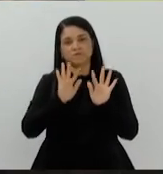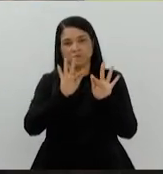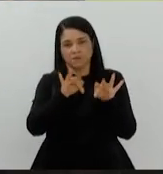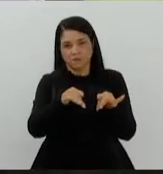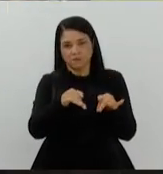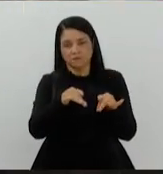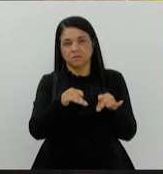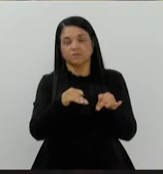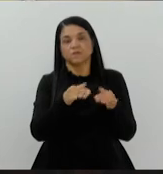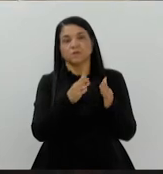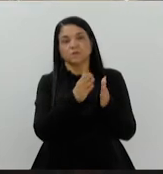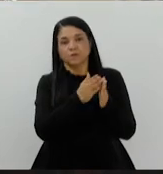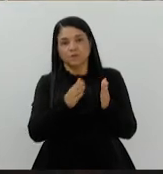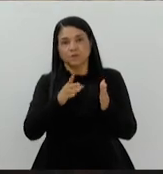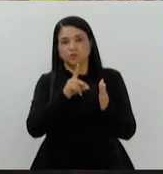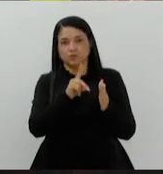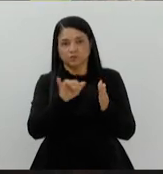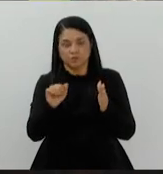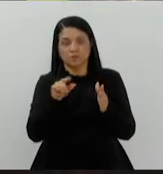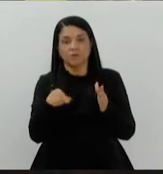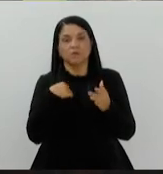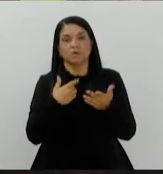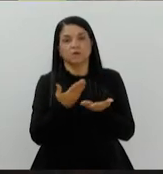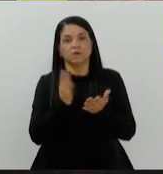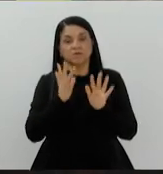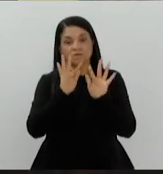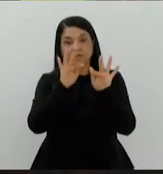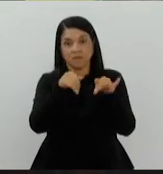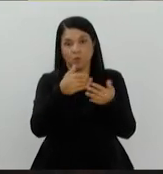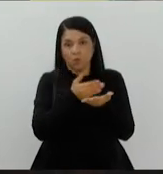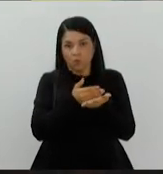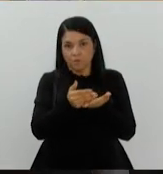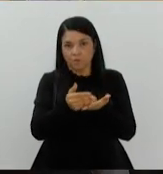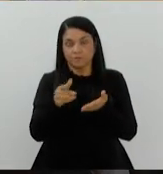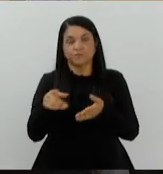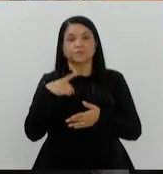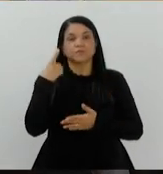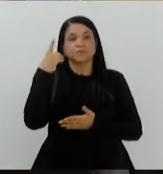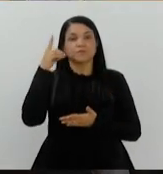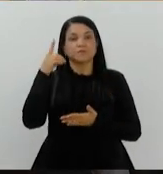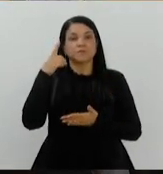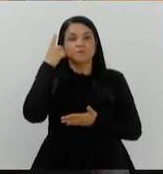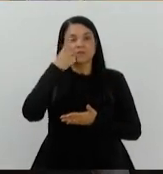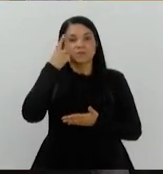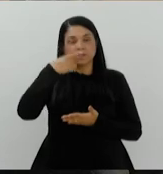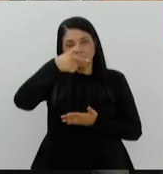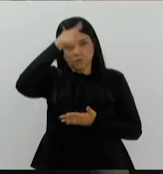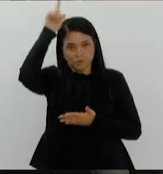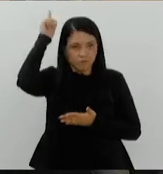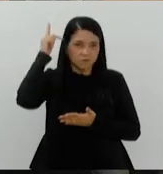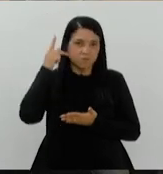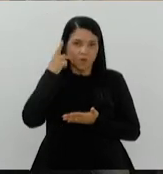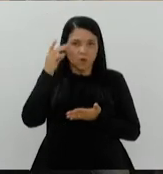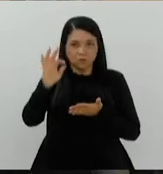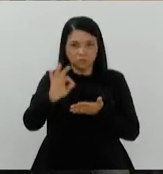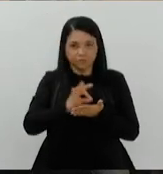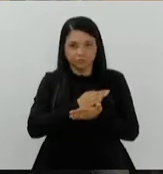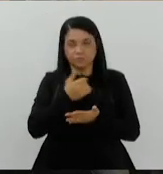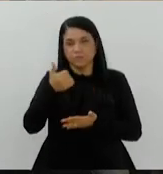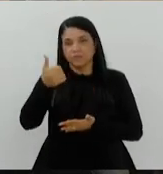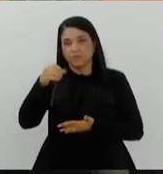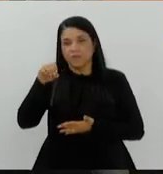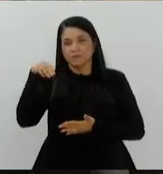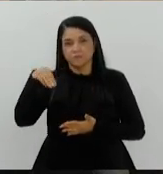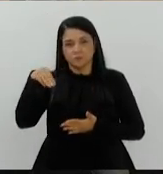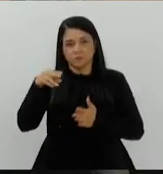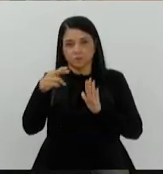seu expediente final com o primeiro orador escrito, o nobre deputado Luiz Paulo. Vossa Excelência dispõe de 10 minutos no tempo regimental.